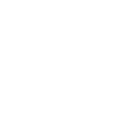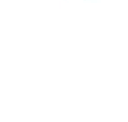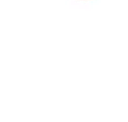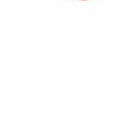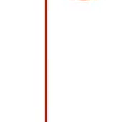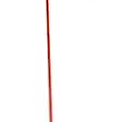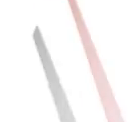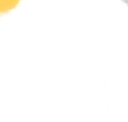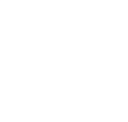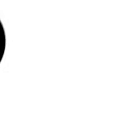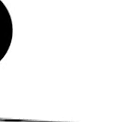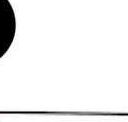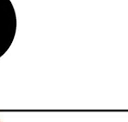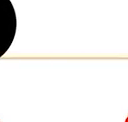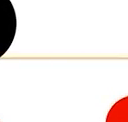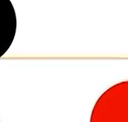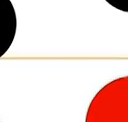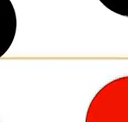necessidade.